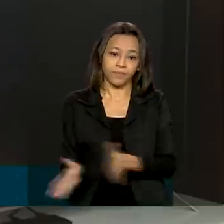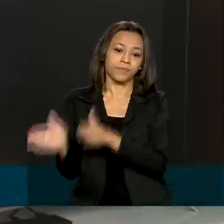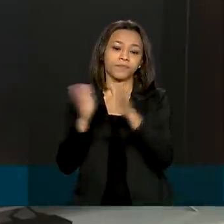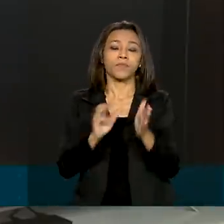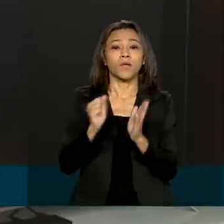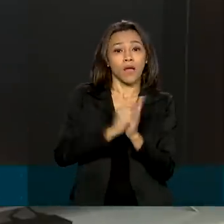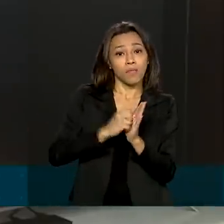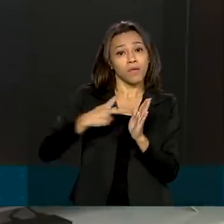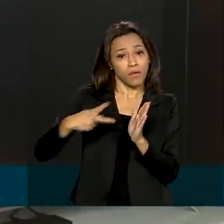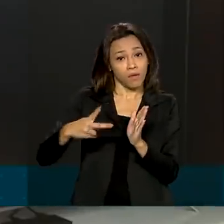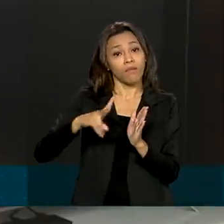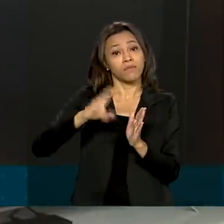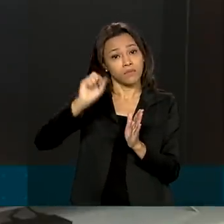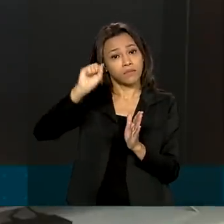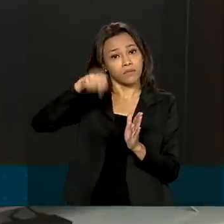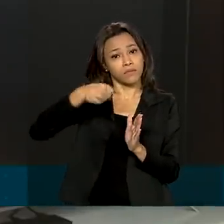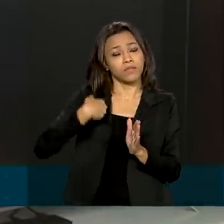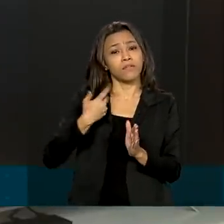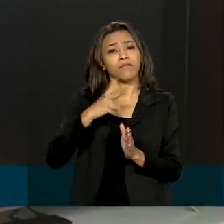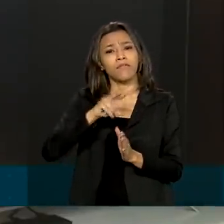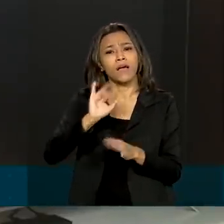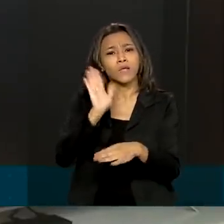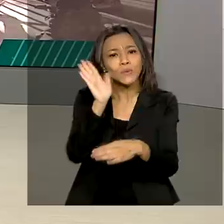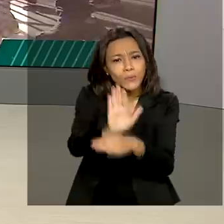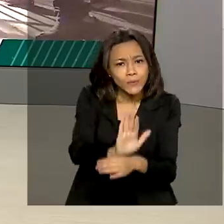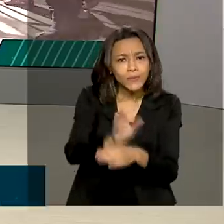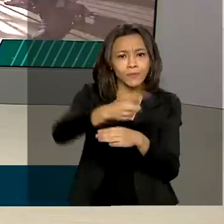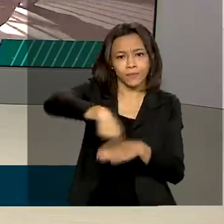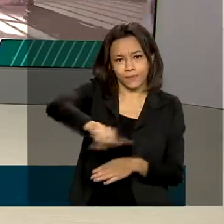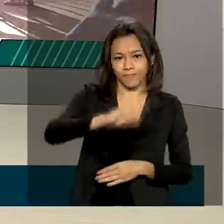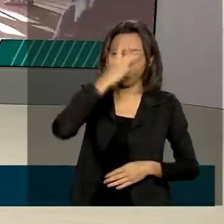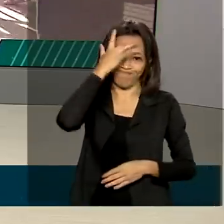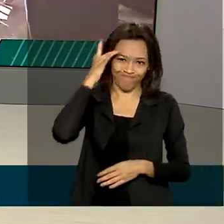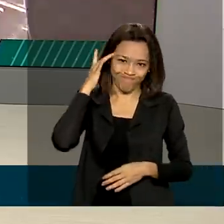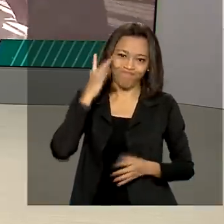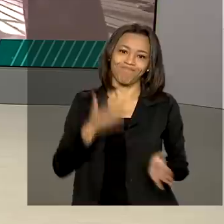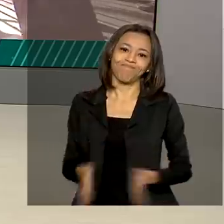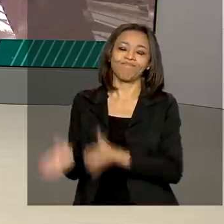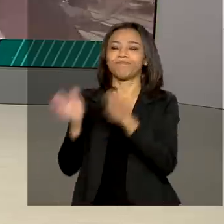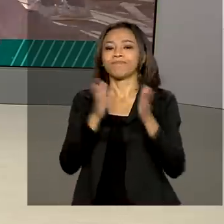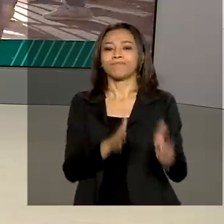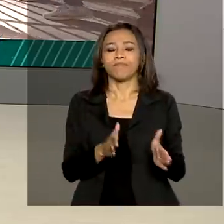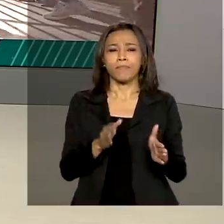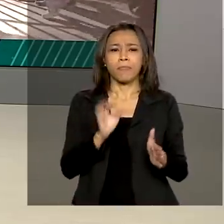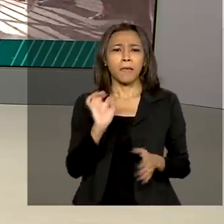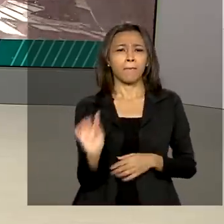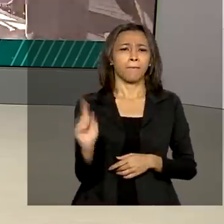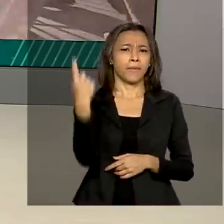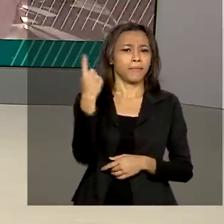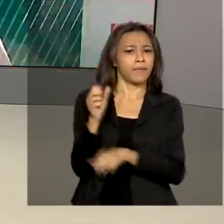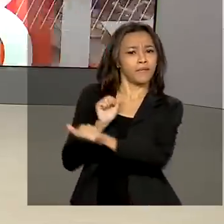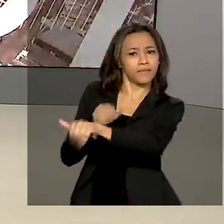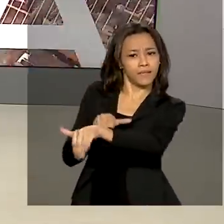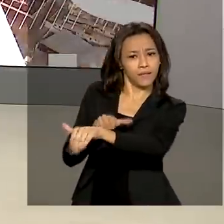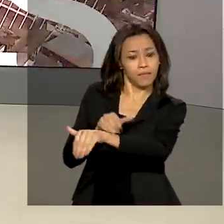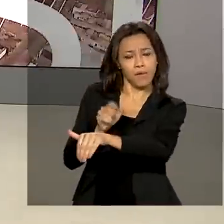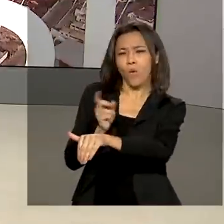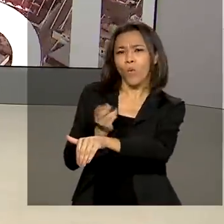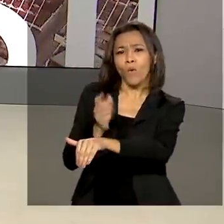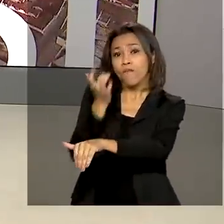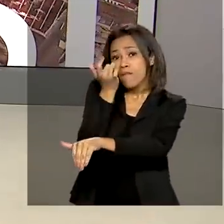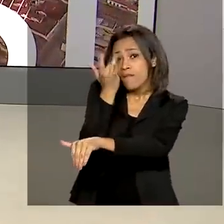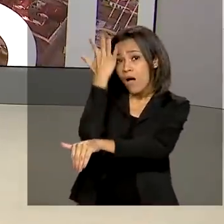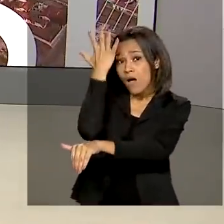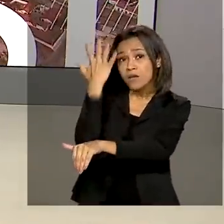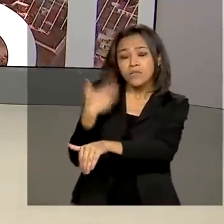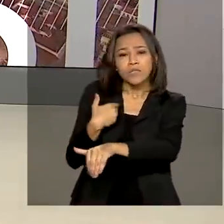ajudar, sim, a vida dos empregadores no dia a dia. A partir de 1º de setembro vai ficar mais fácil abrir